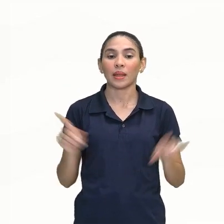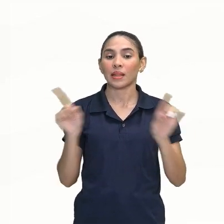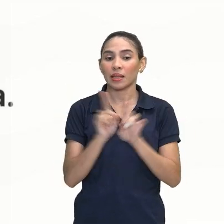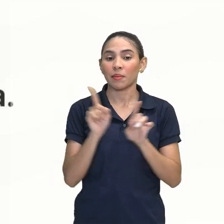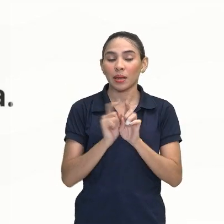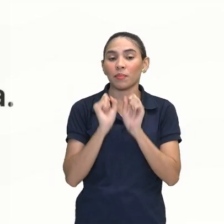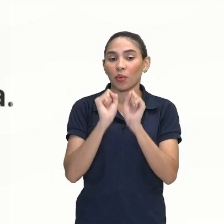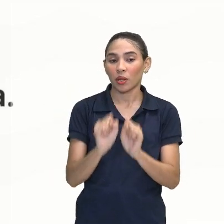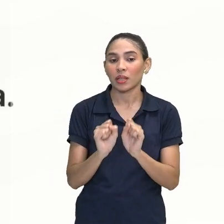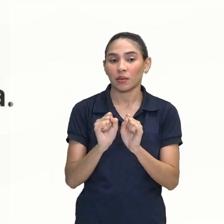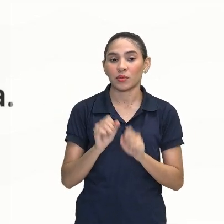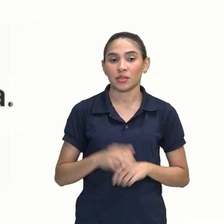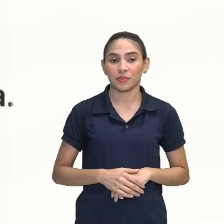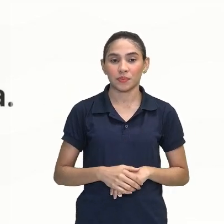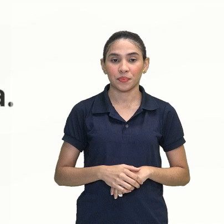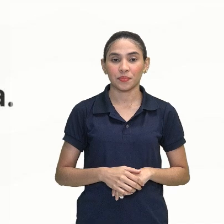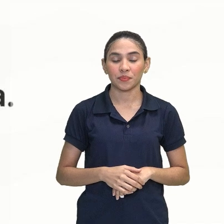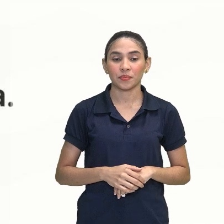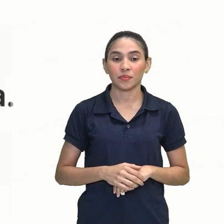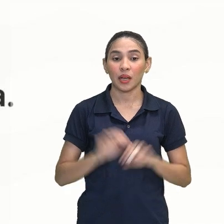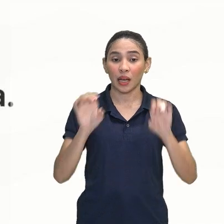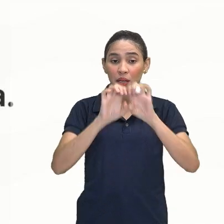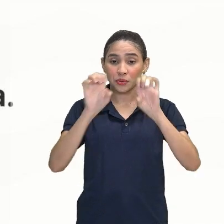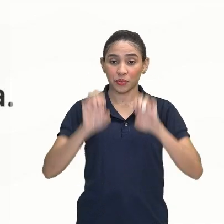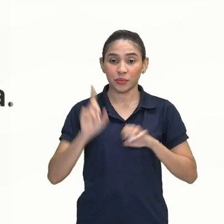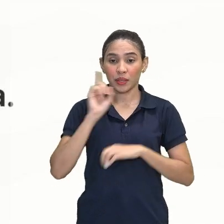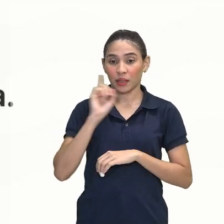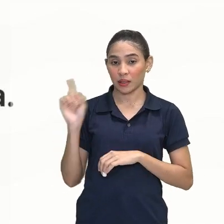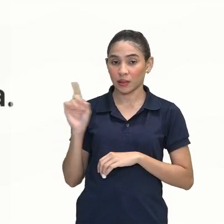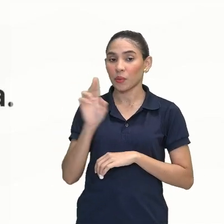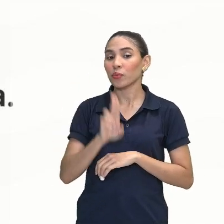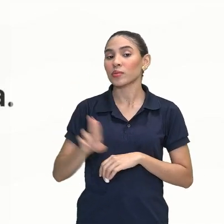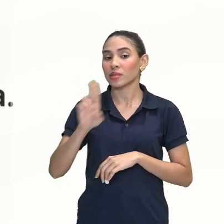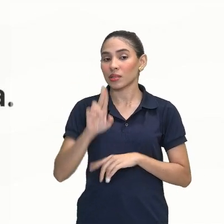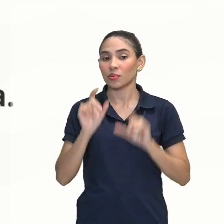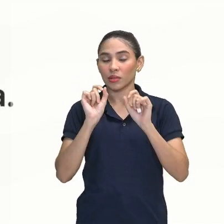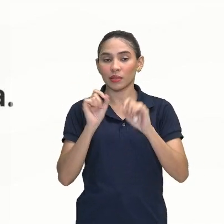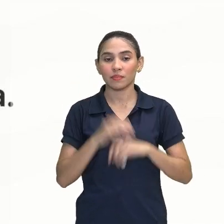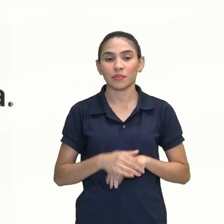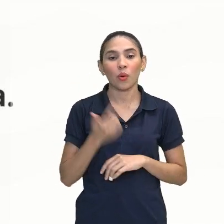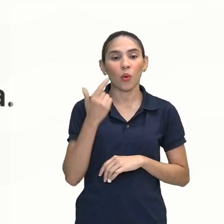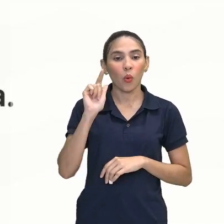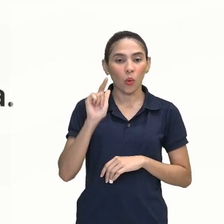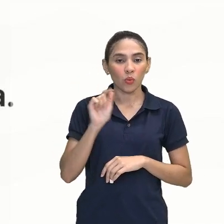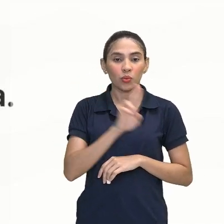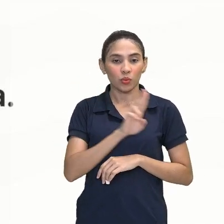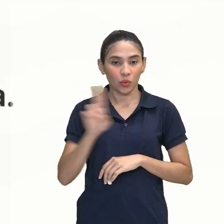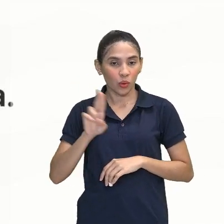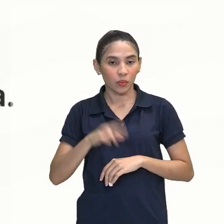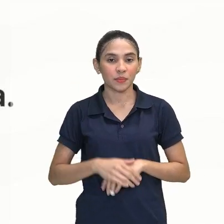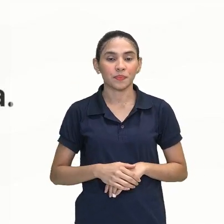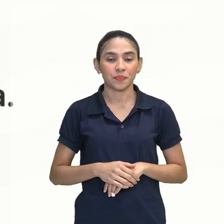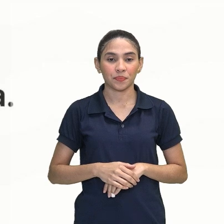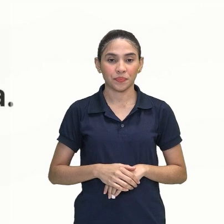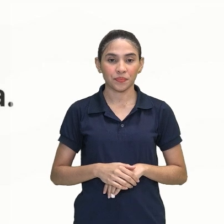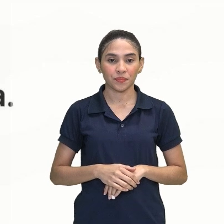podemos fazer a fórmula, né, utilizando esta outra nomenclatura aqui,